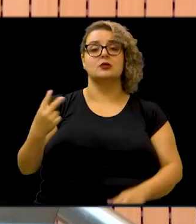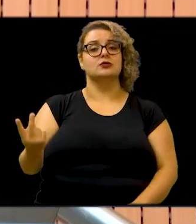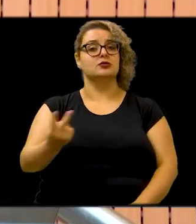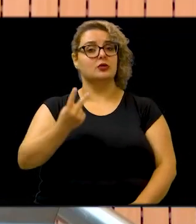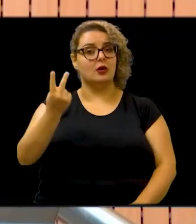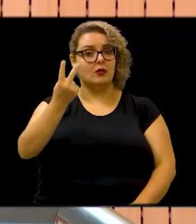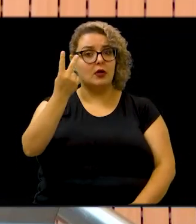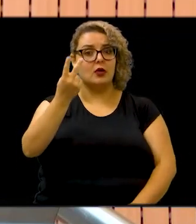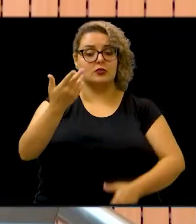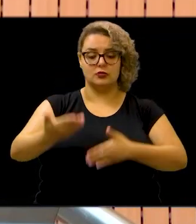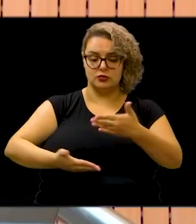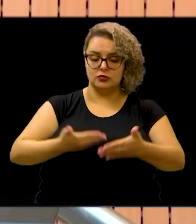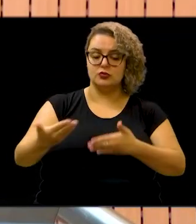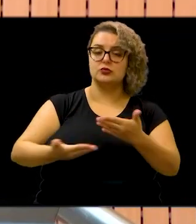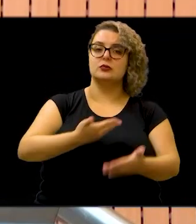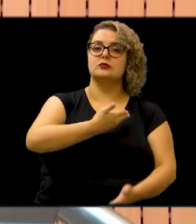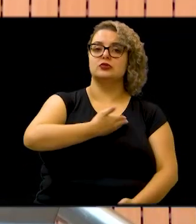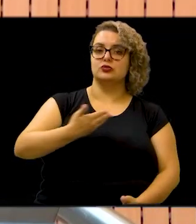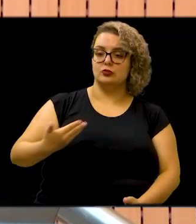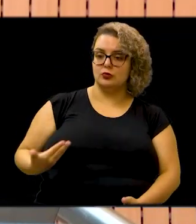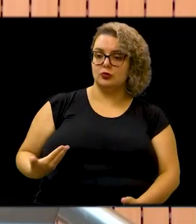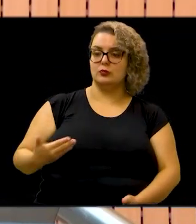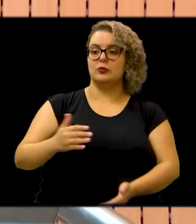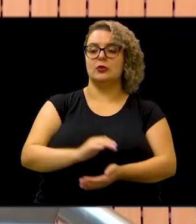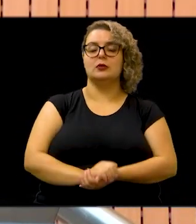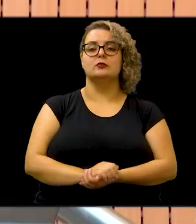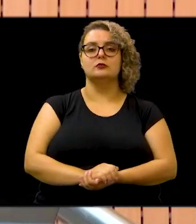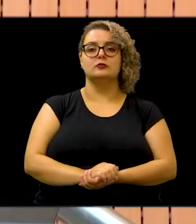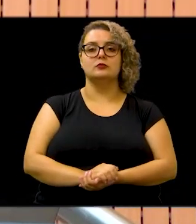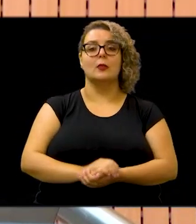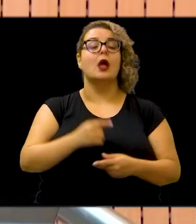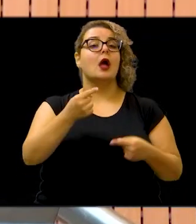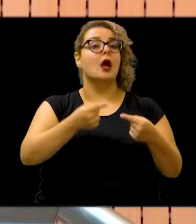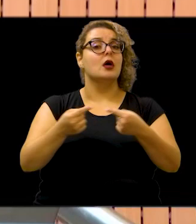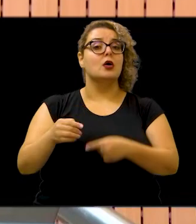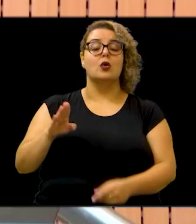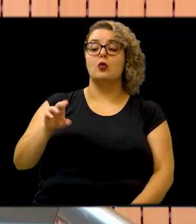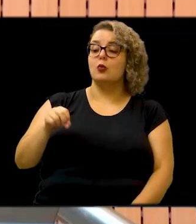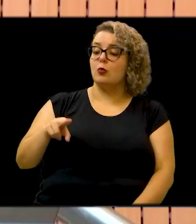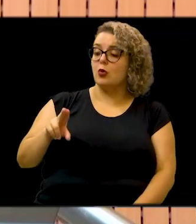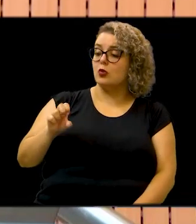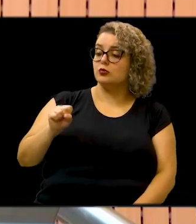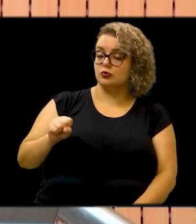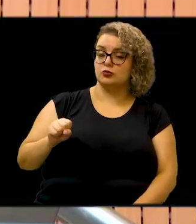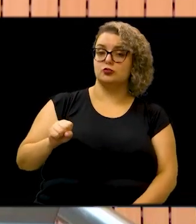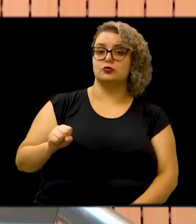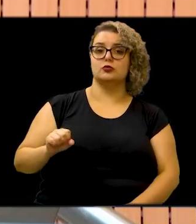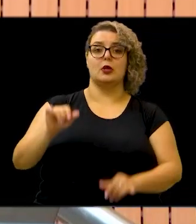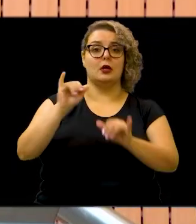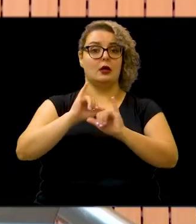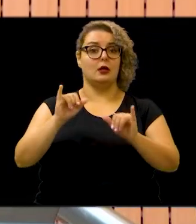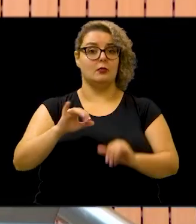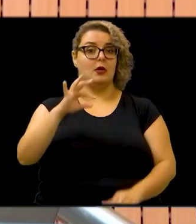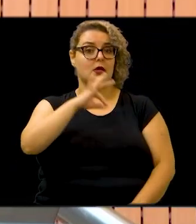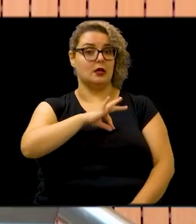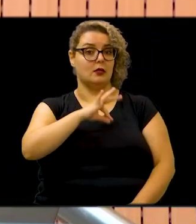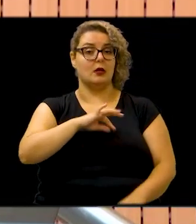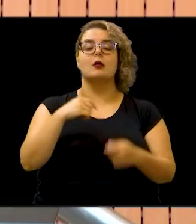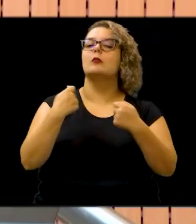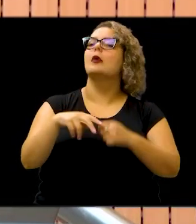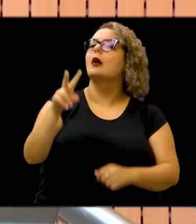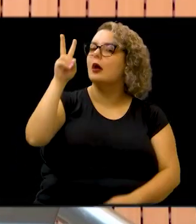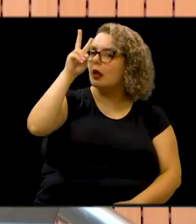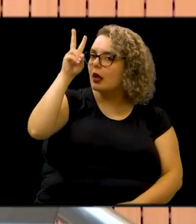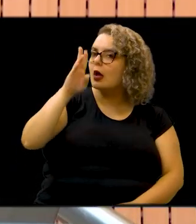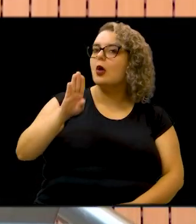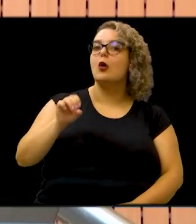de valorização do serviço público. A discussão desse bônus se deu na campanha salarial, e aí a gente